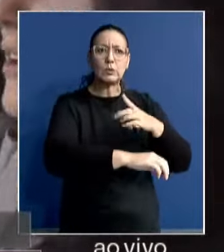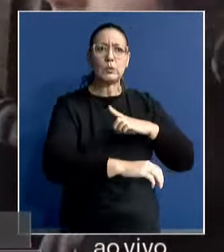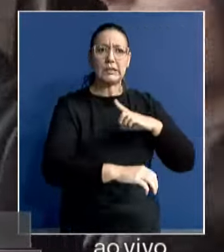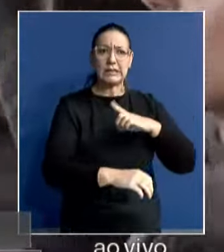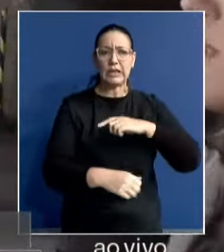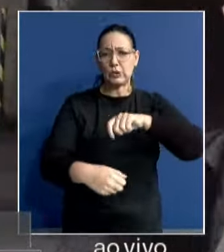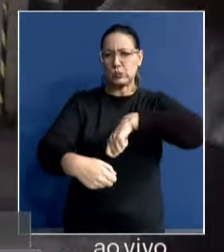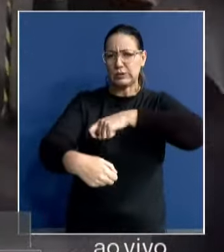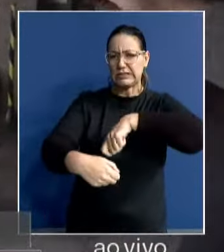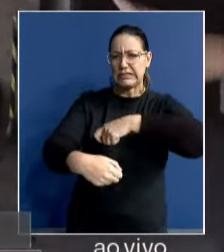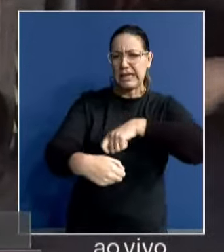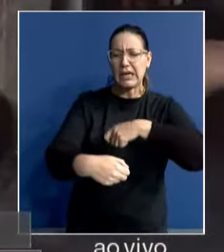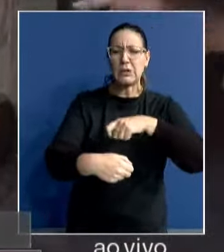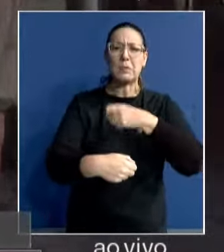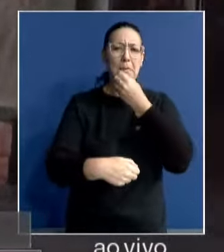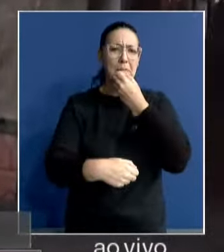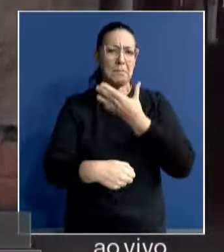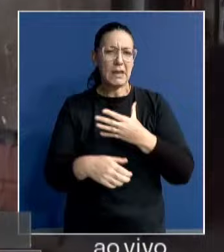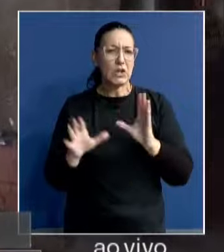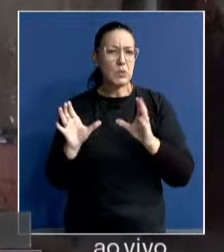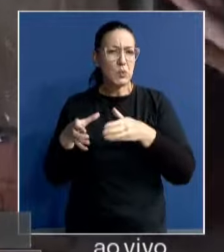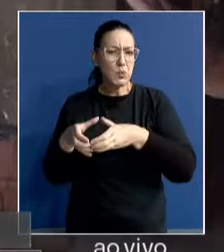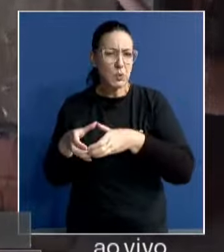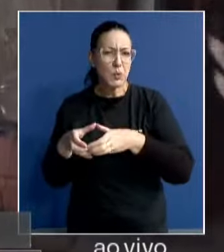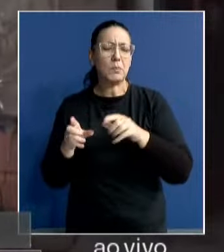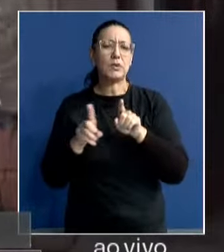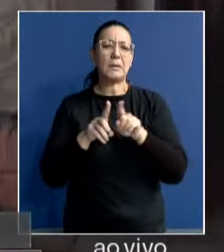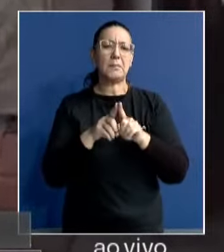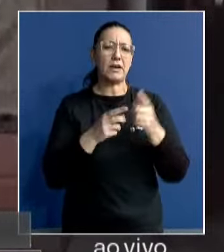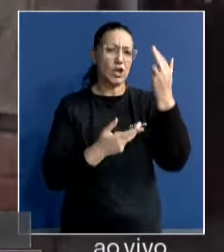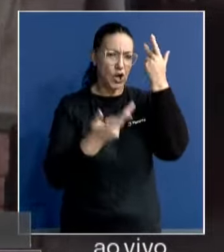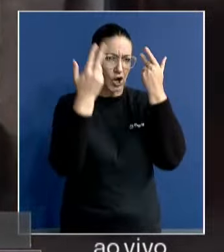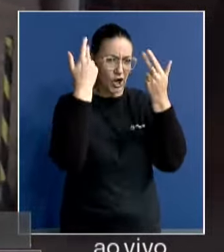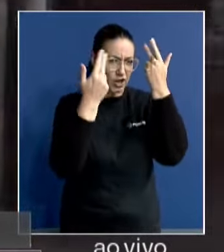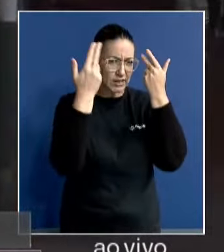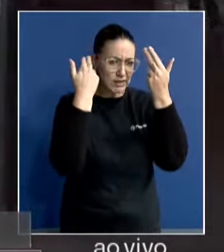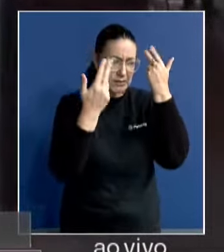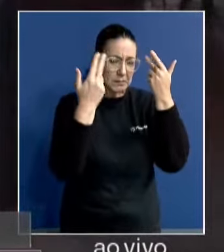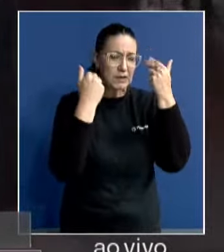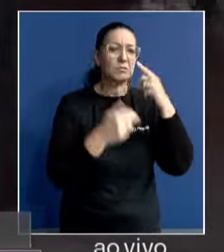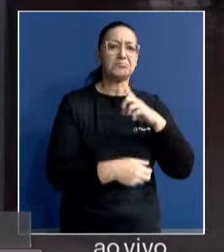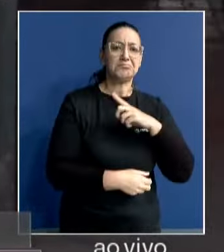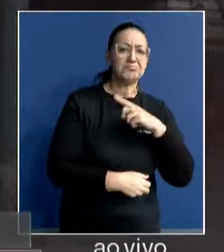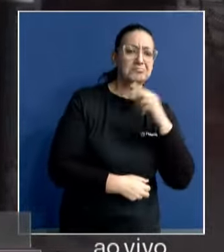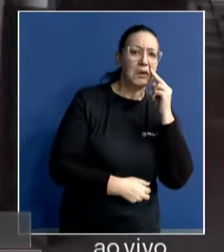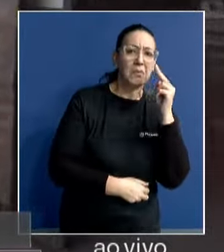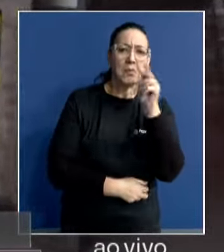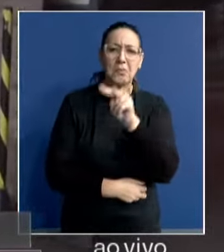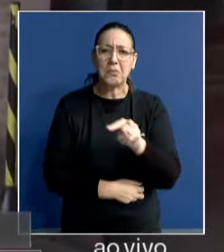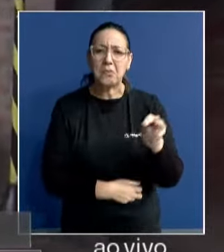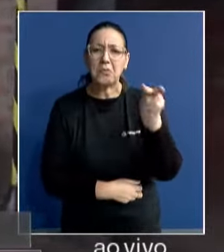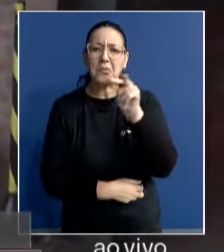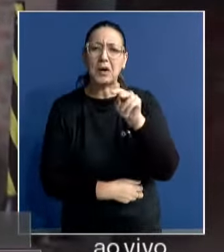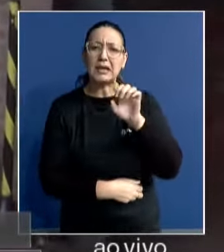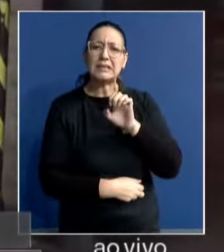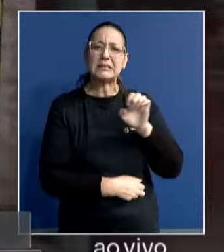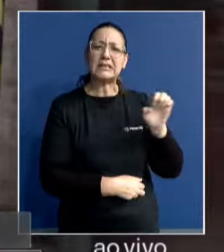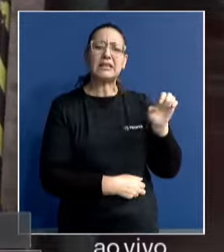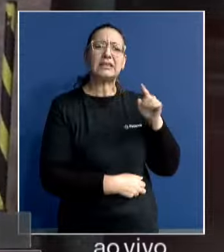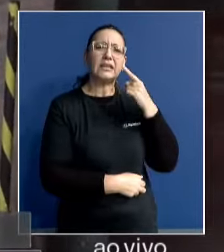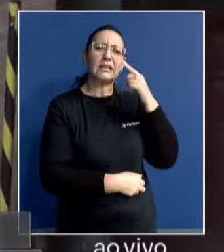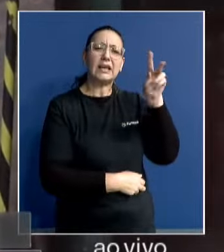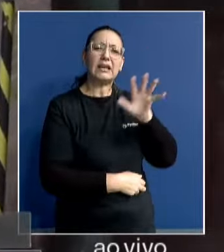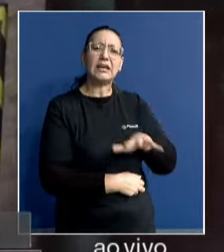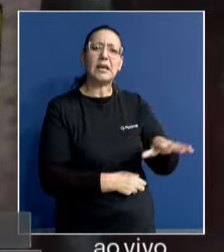do Bem, fazendo alguns trabalhos, inclusive, de corte de cabelo aqui nesse momento. Depois, à esquerda, nas imagens do Nildo Reis, vocês vão ver onde ficam